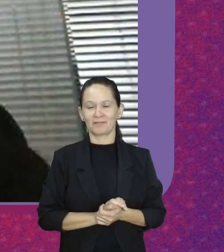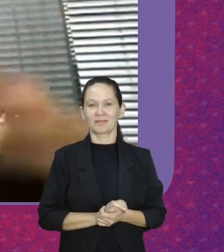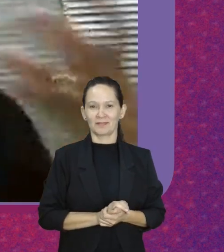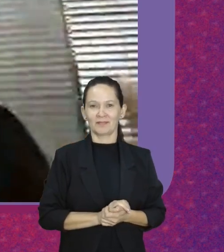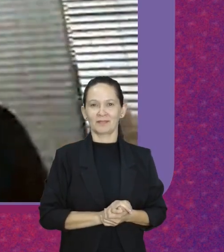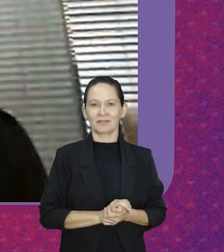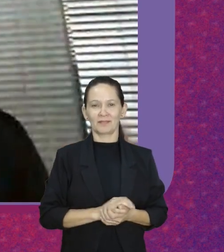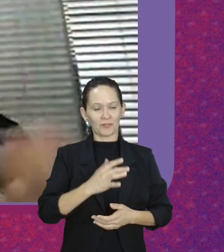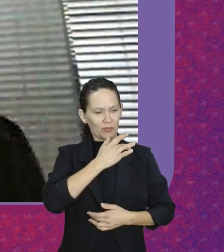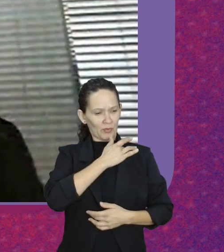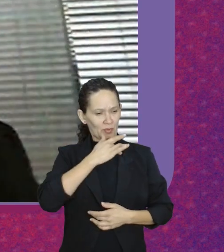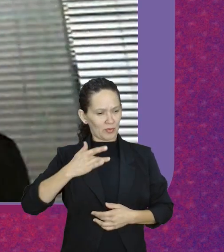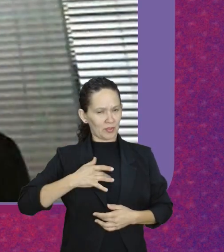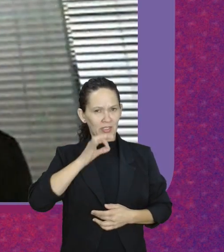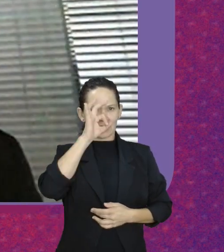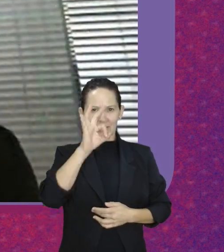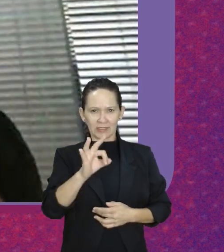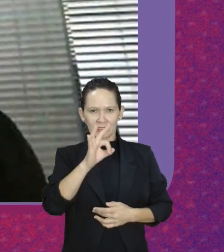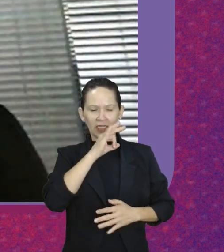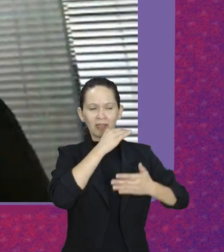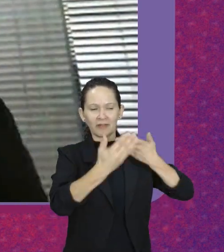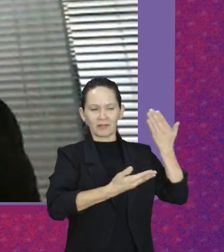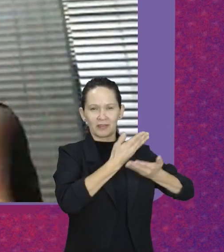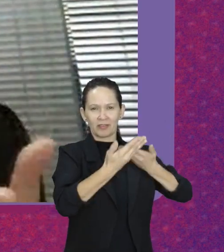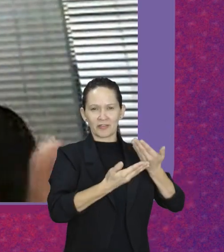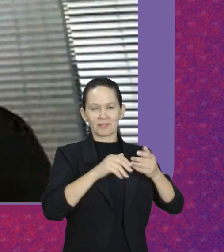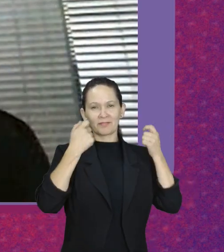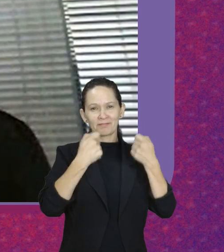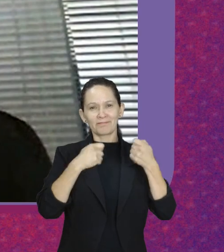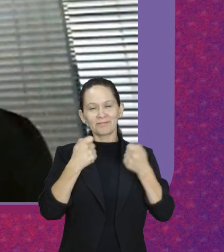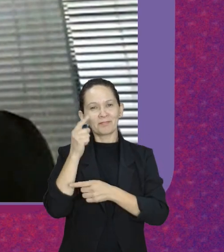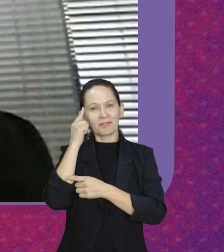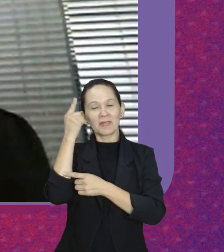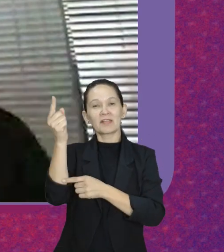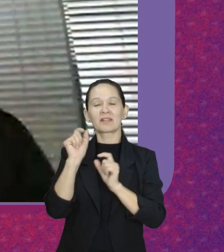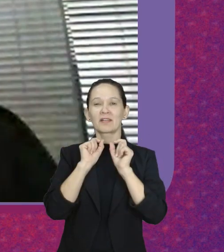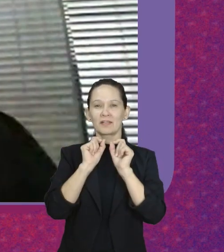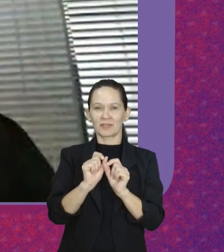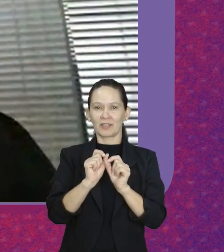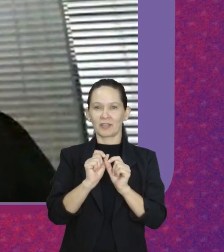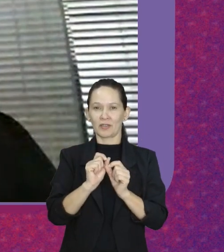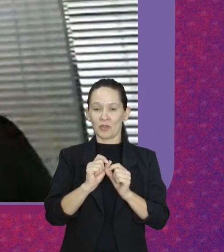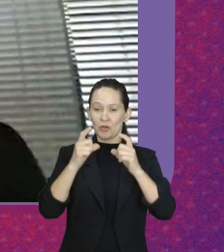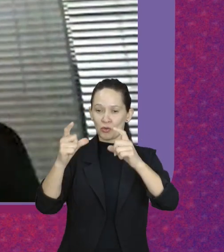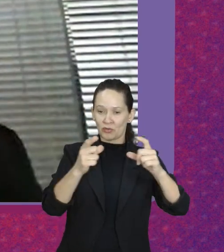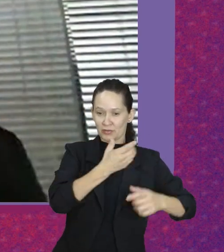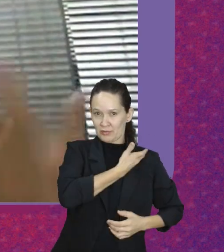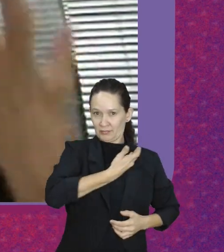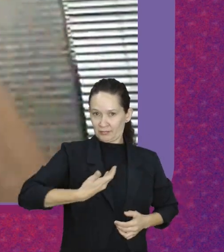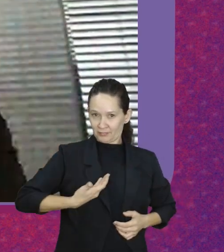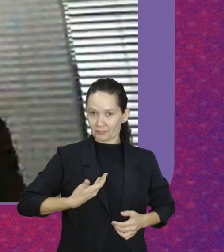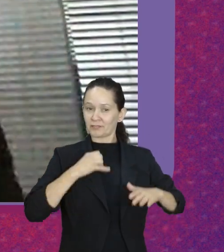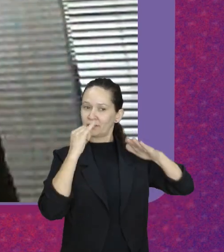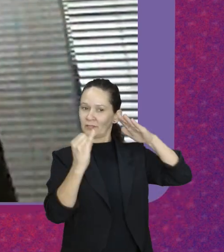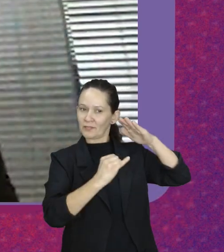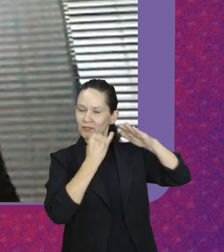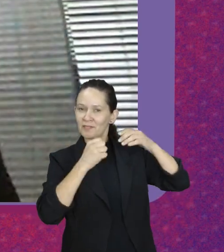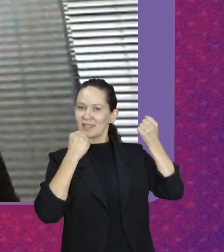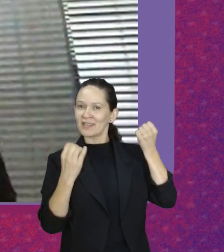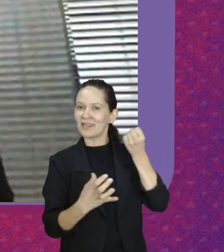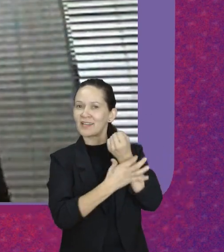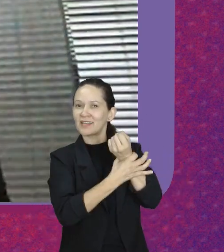com a saúde, né, sendo assistida. É preciso pensar que órgãos públicos, né, precisam garantir